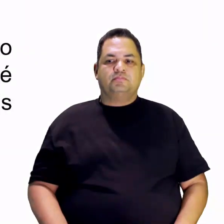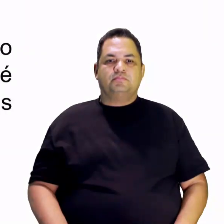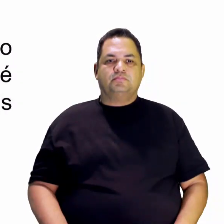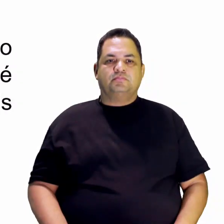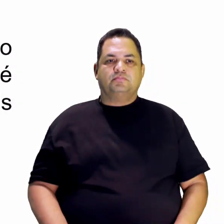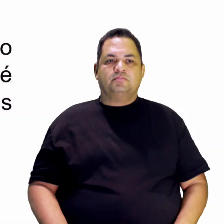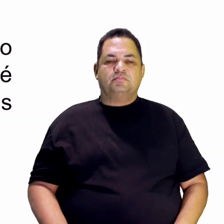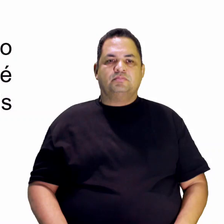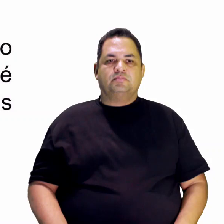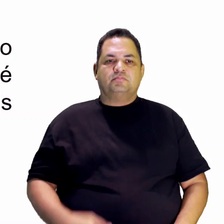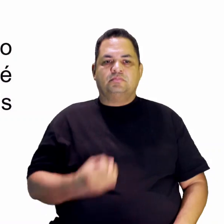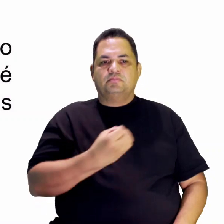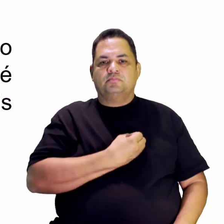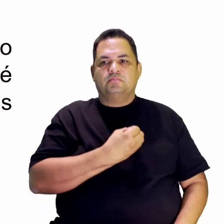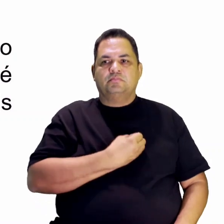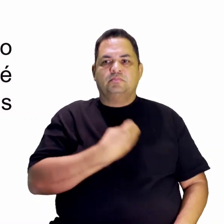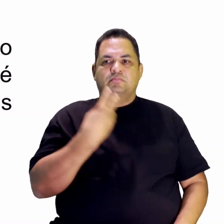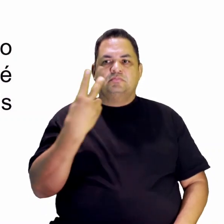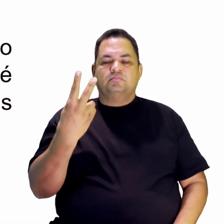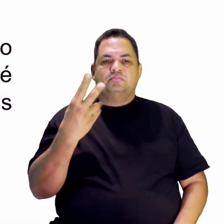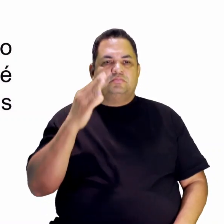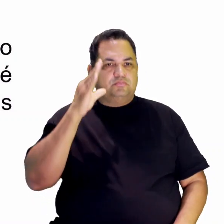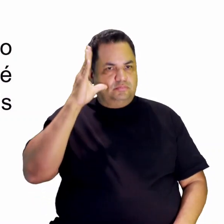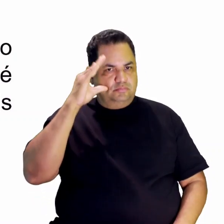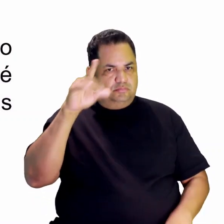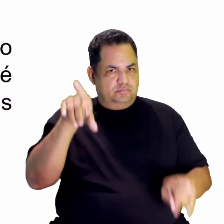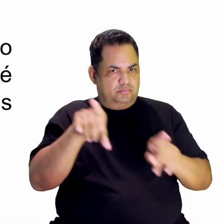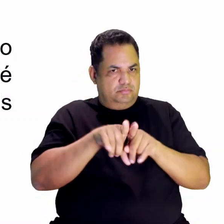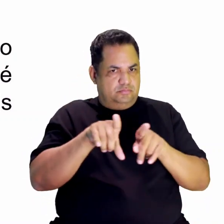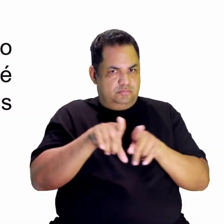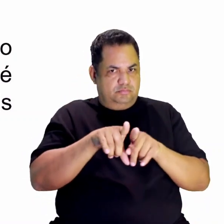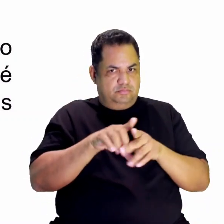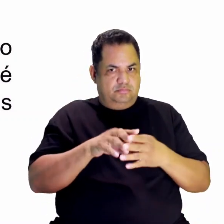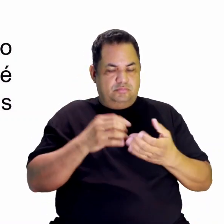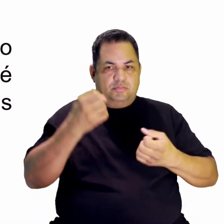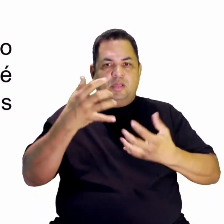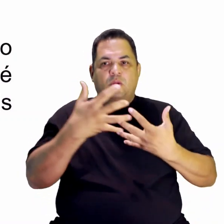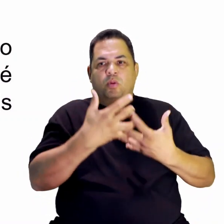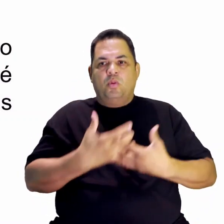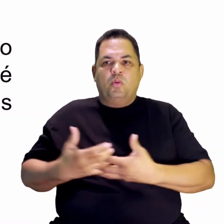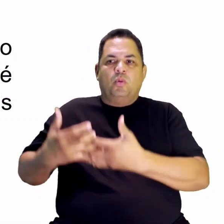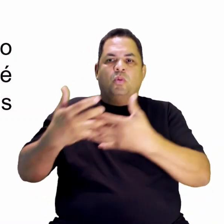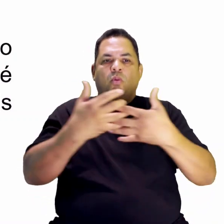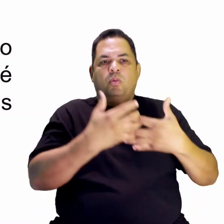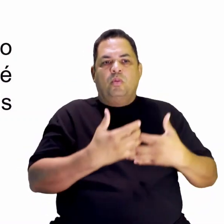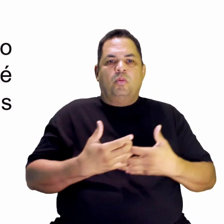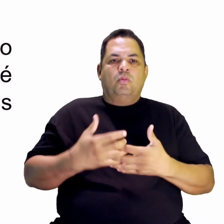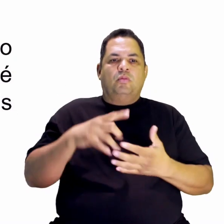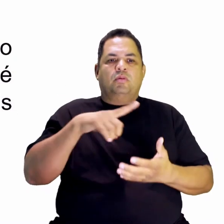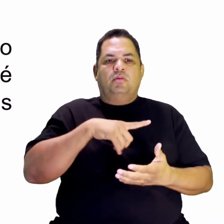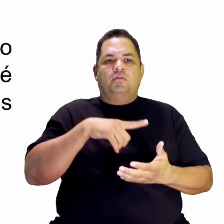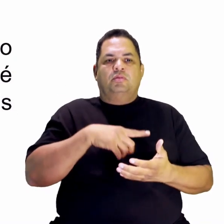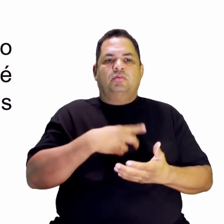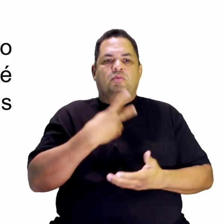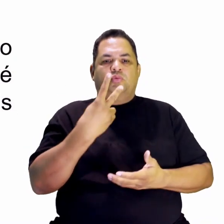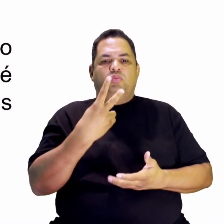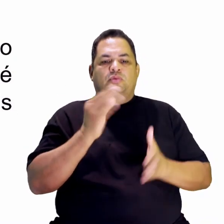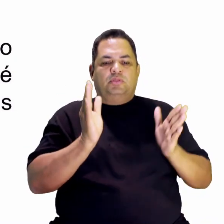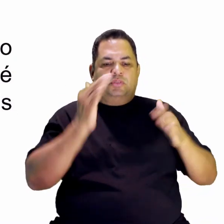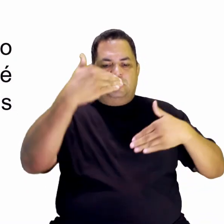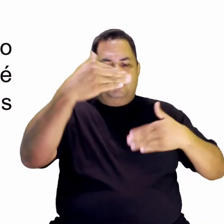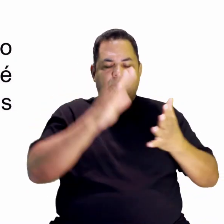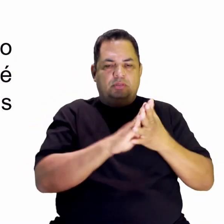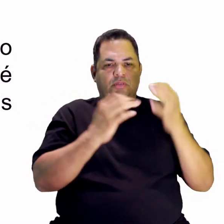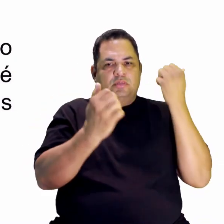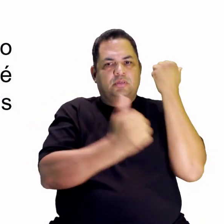Bom, uma questão 2 interessante aqui. Ó, um caminhão é carregado com 2 caixas de madeira. Pode